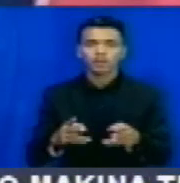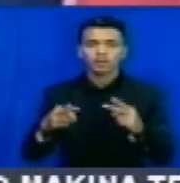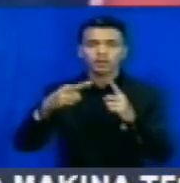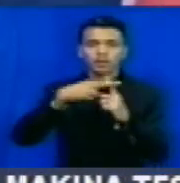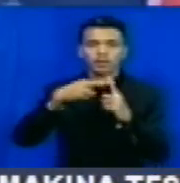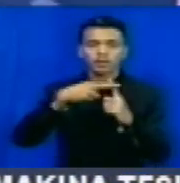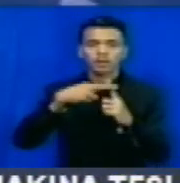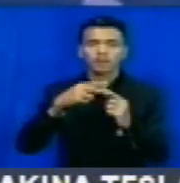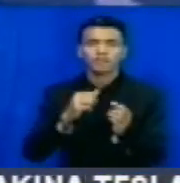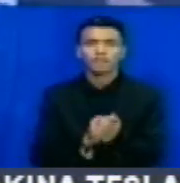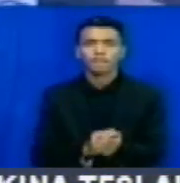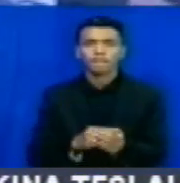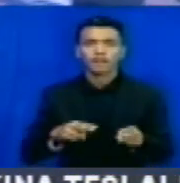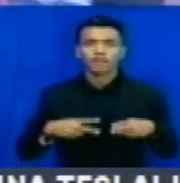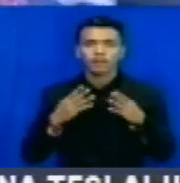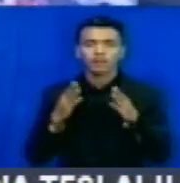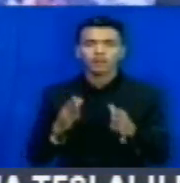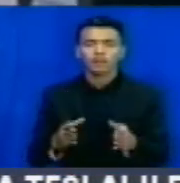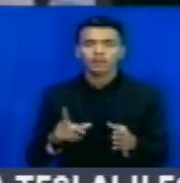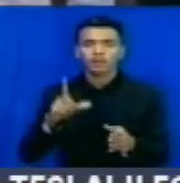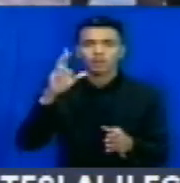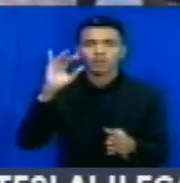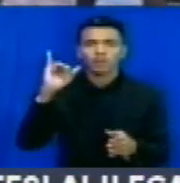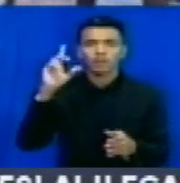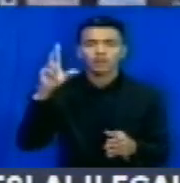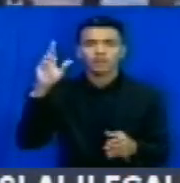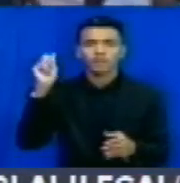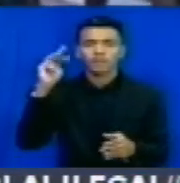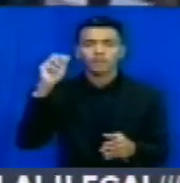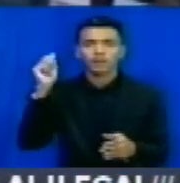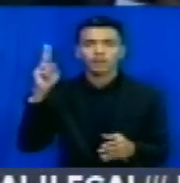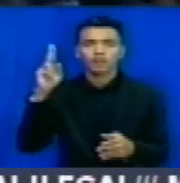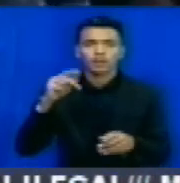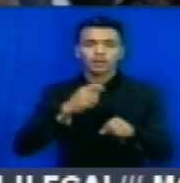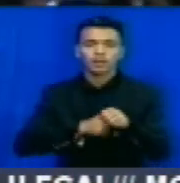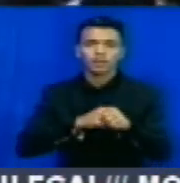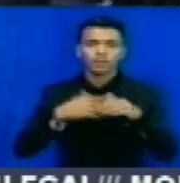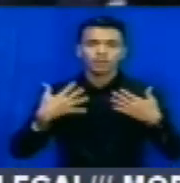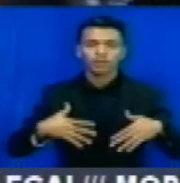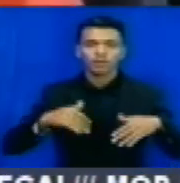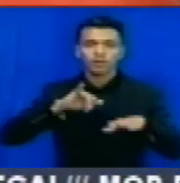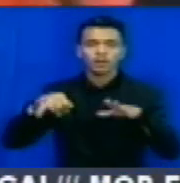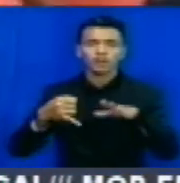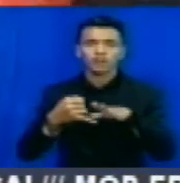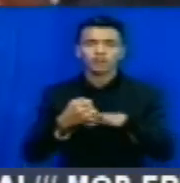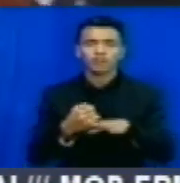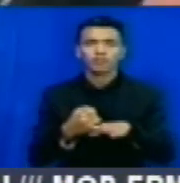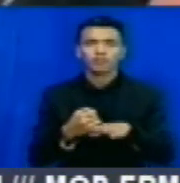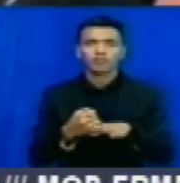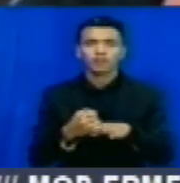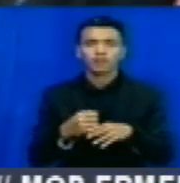cemitério Raimerhei. Saudoso Lulimau e a tempo resistência envolve ang e a frente